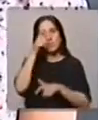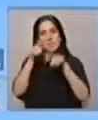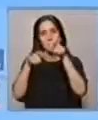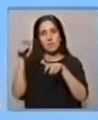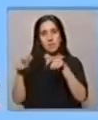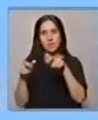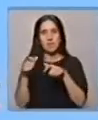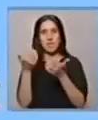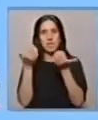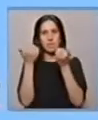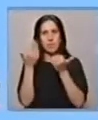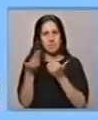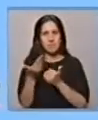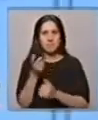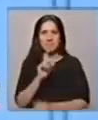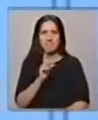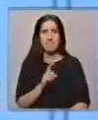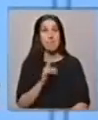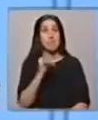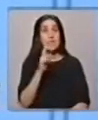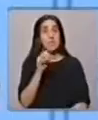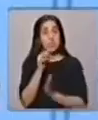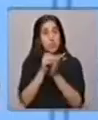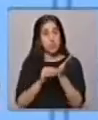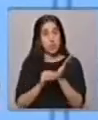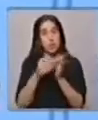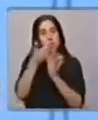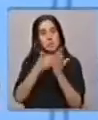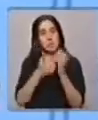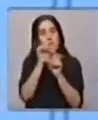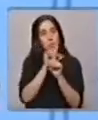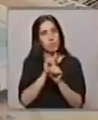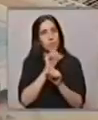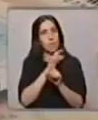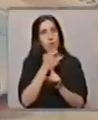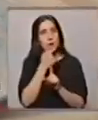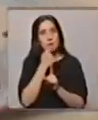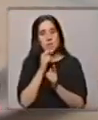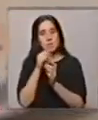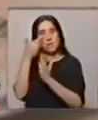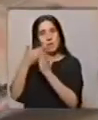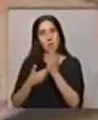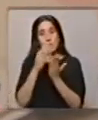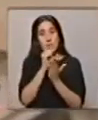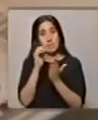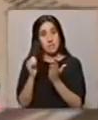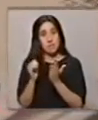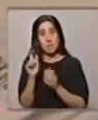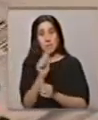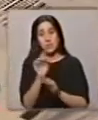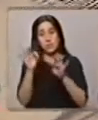maneira. Quem já fez o IRS ainda pode corrigir a declaração. Basta preencher o anexo SS até ao final do mês